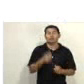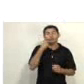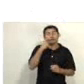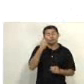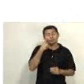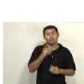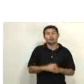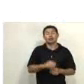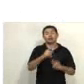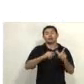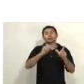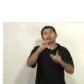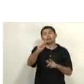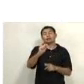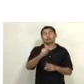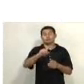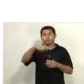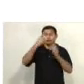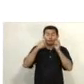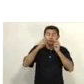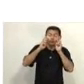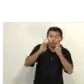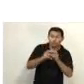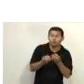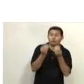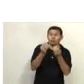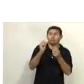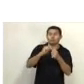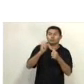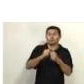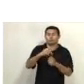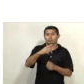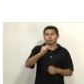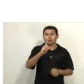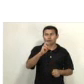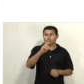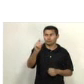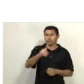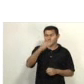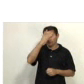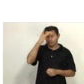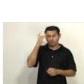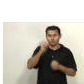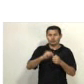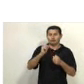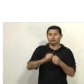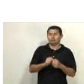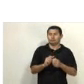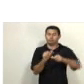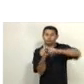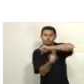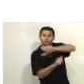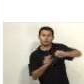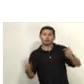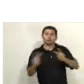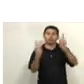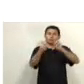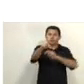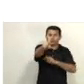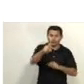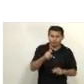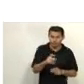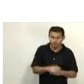veremos a seguir. Como que eu faço a padronização, pessoal? Eu faço a conversão do valor de